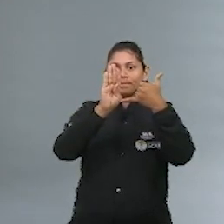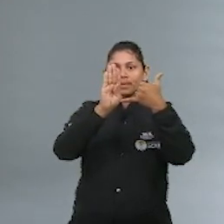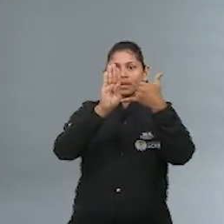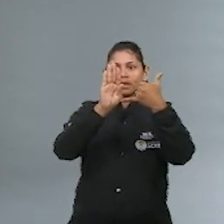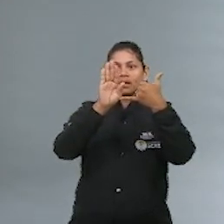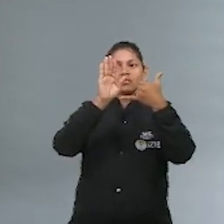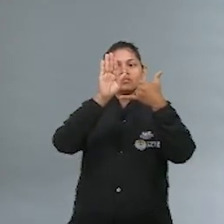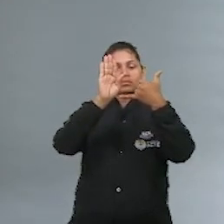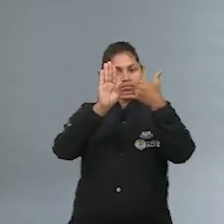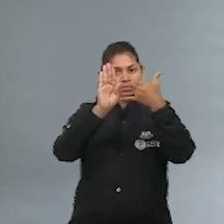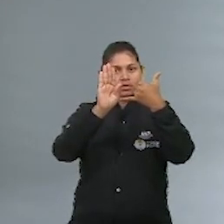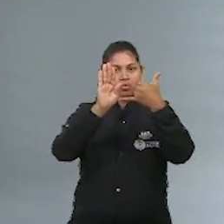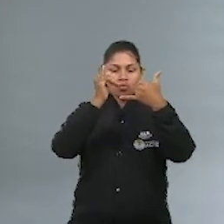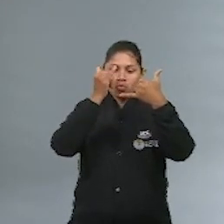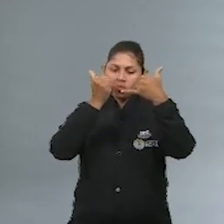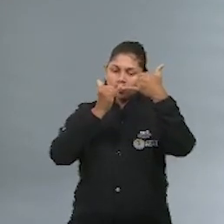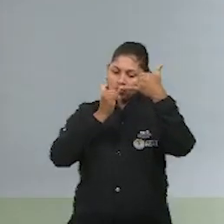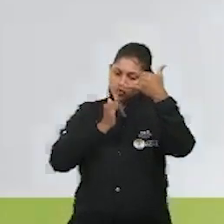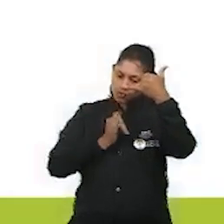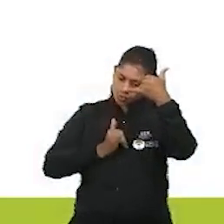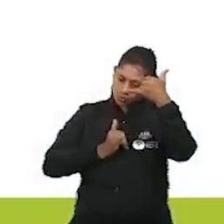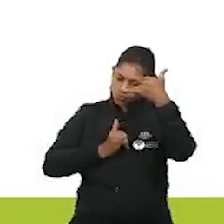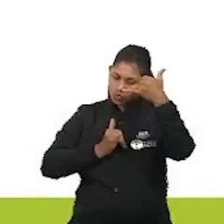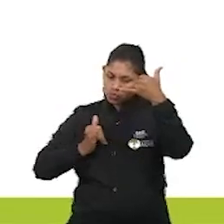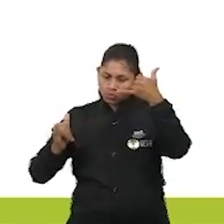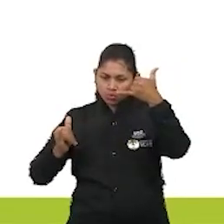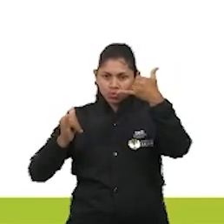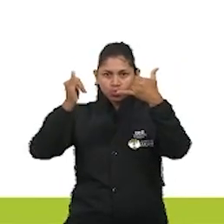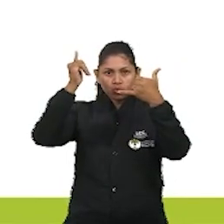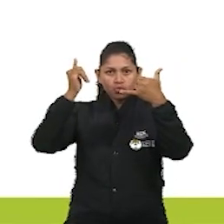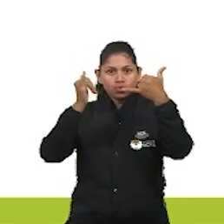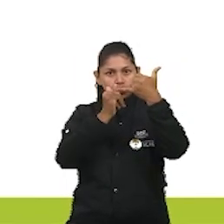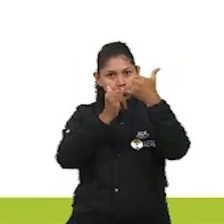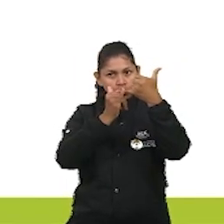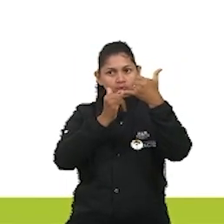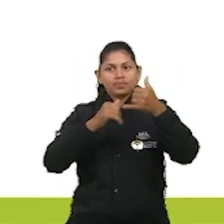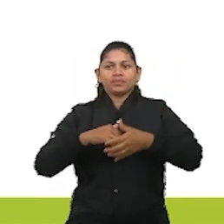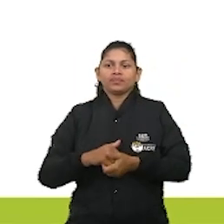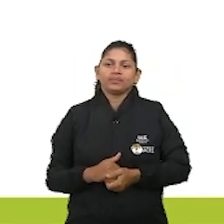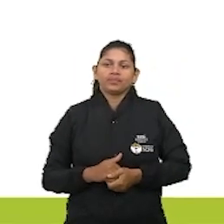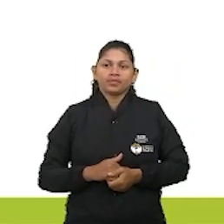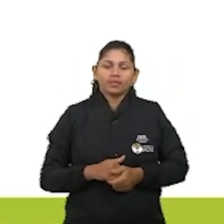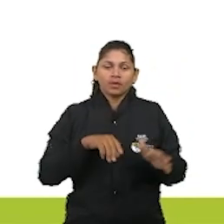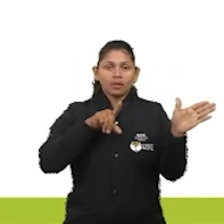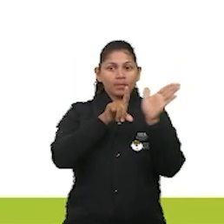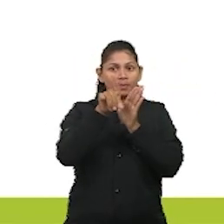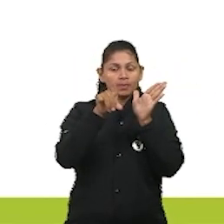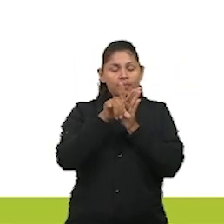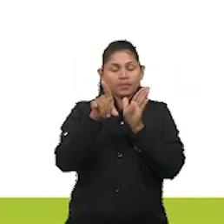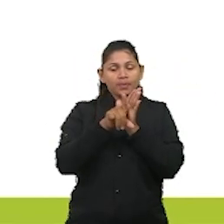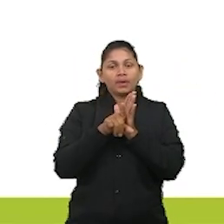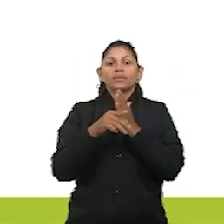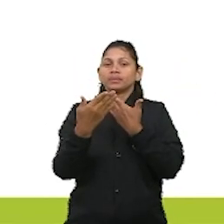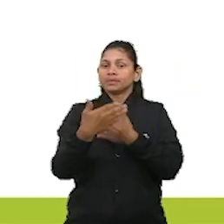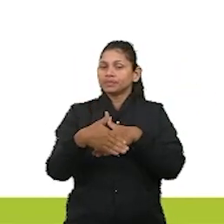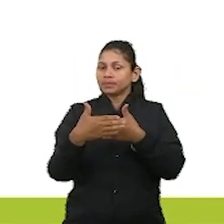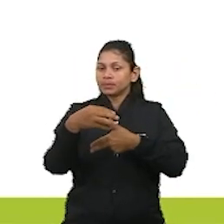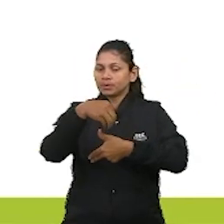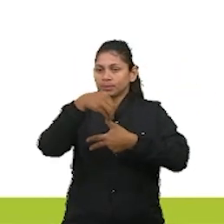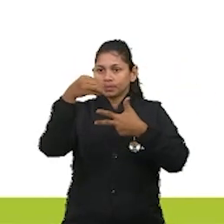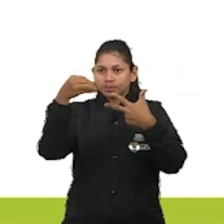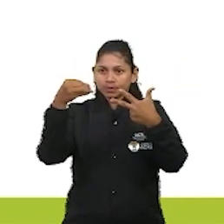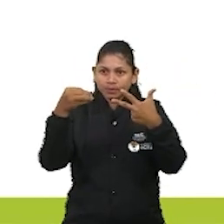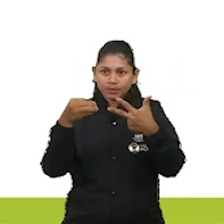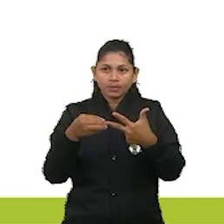fechado, ok? E aí vamos aqui para a questão do Enem, né? Caderno amarelo ali,